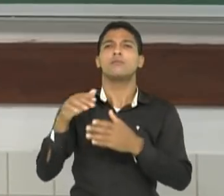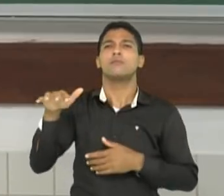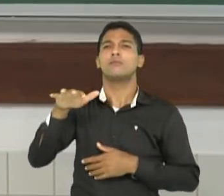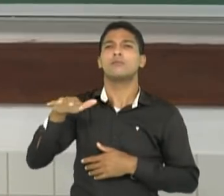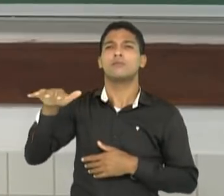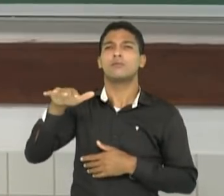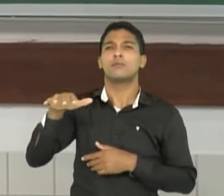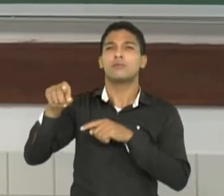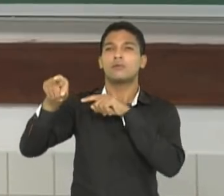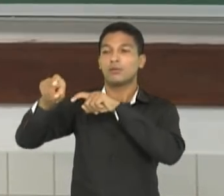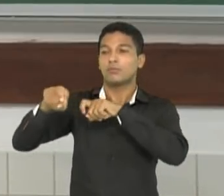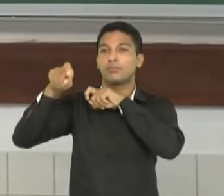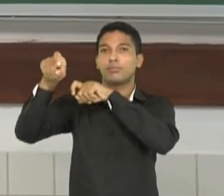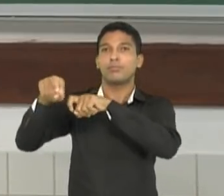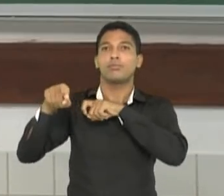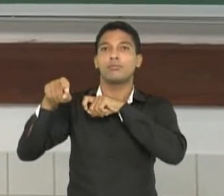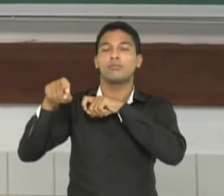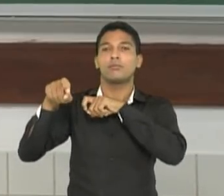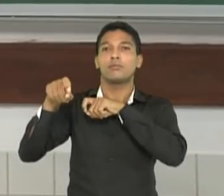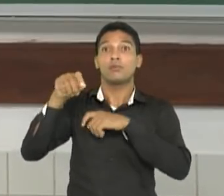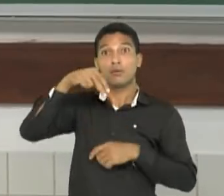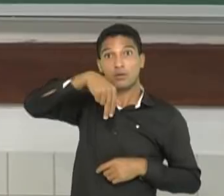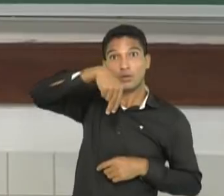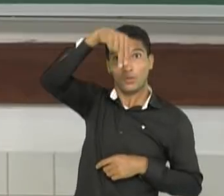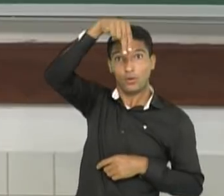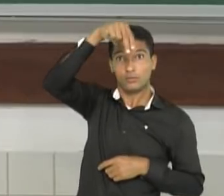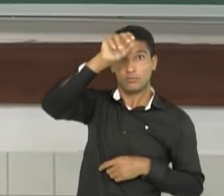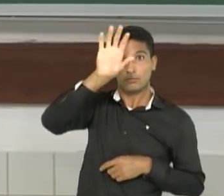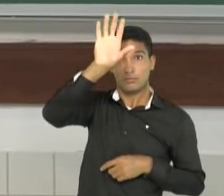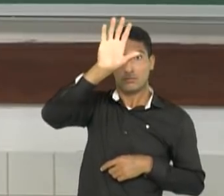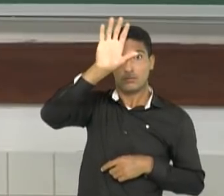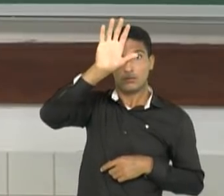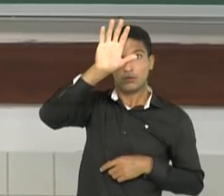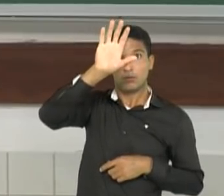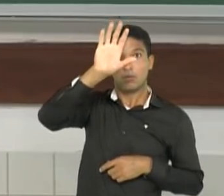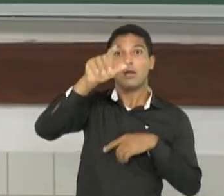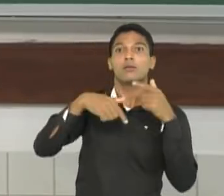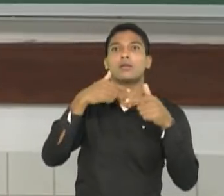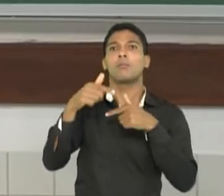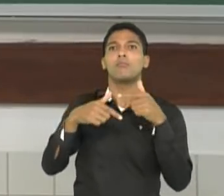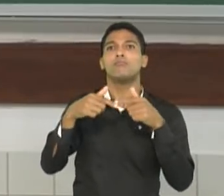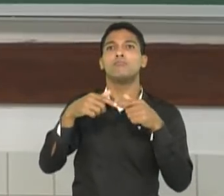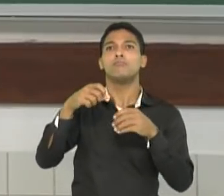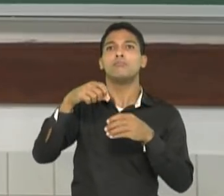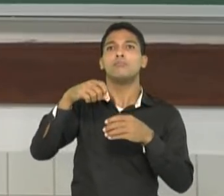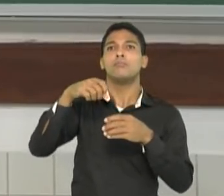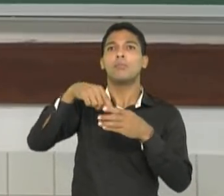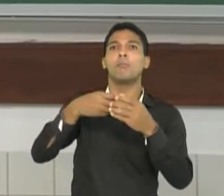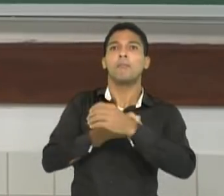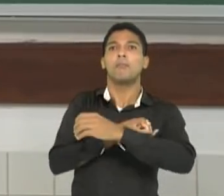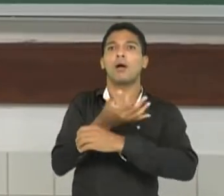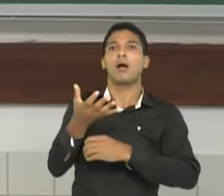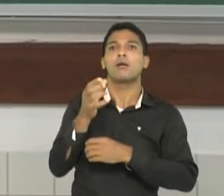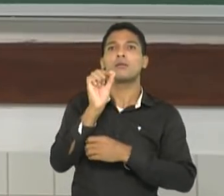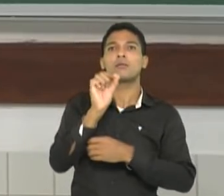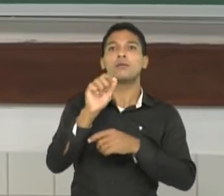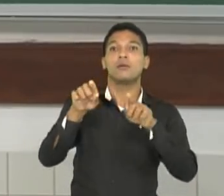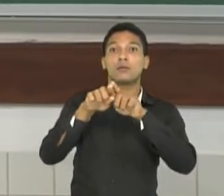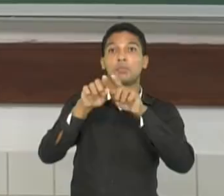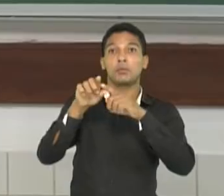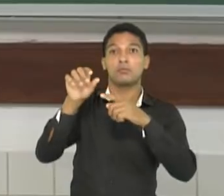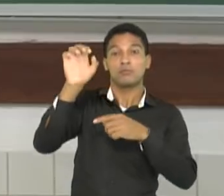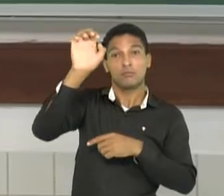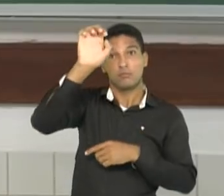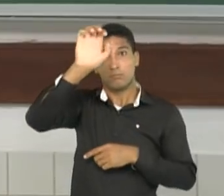são desenvolvidas, e da região nordeste. E aí a gente já pode estabelecer comparações entre as duas regiões. Então uma das perguntas da